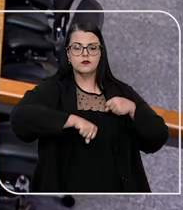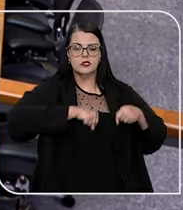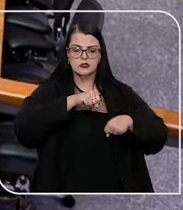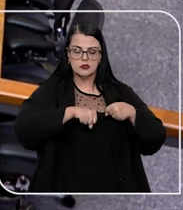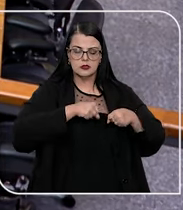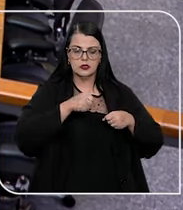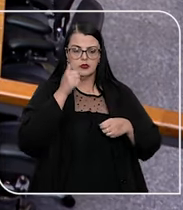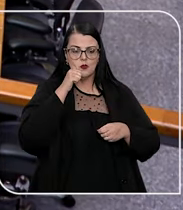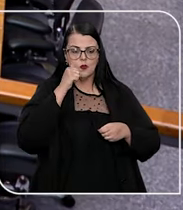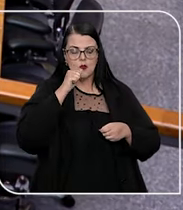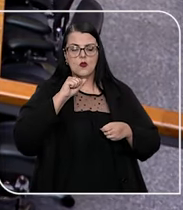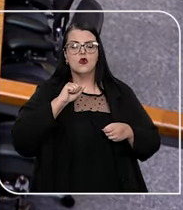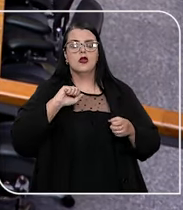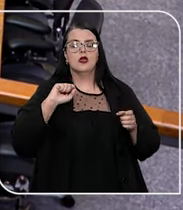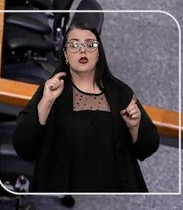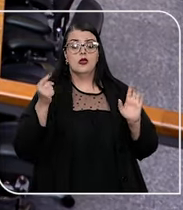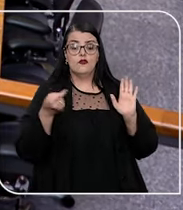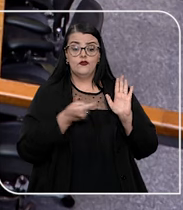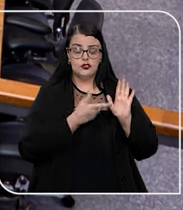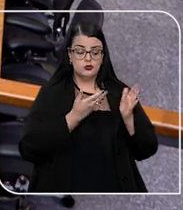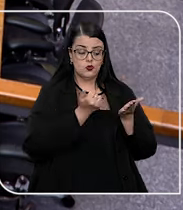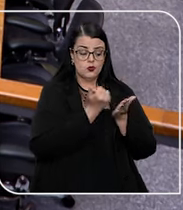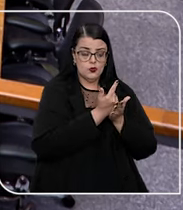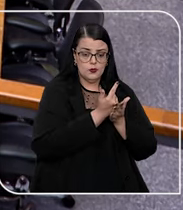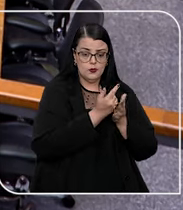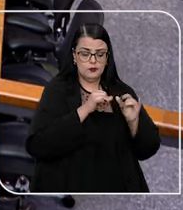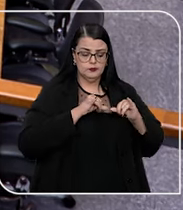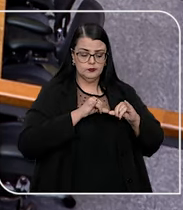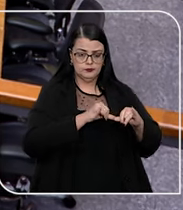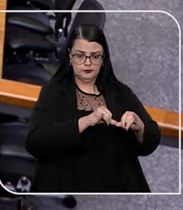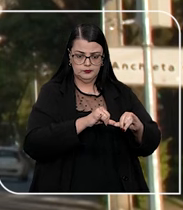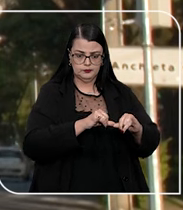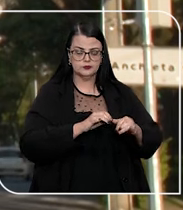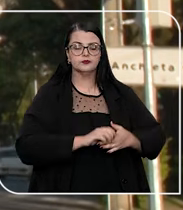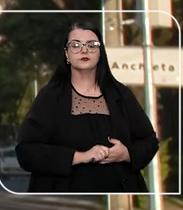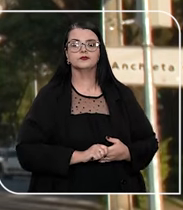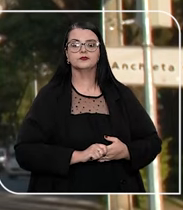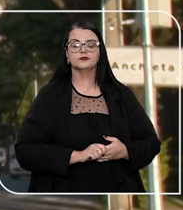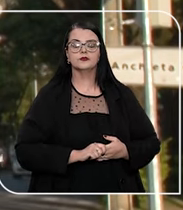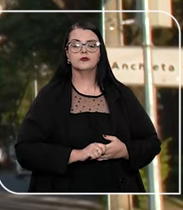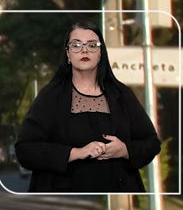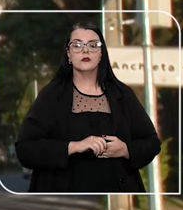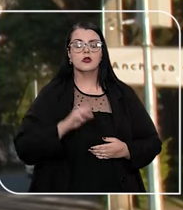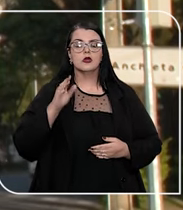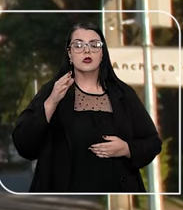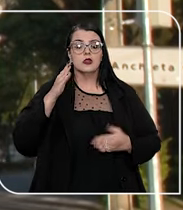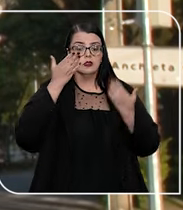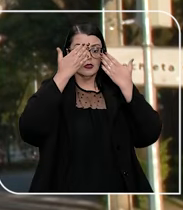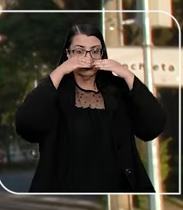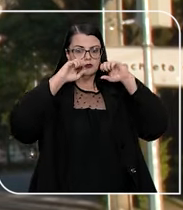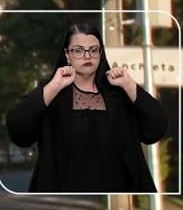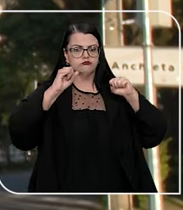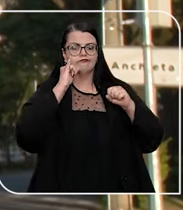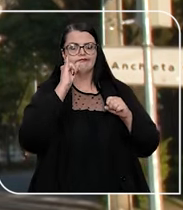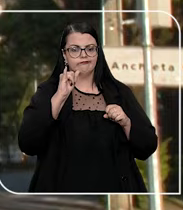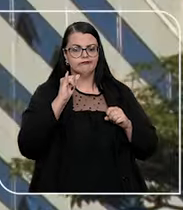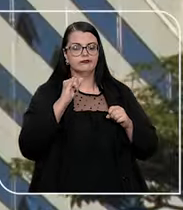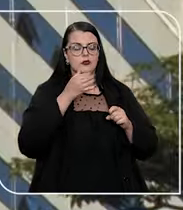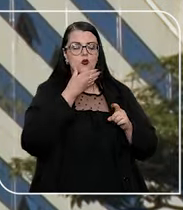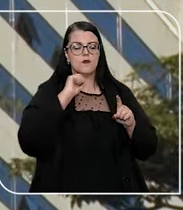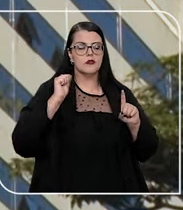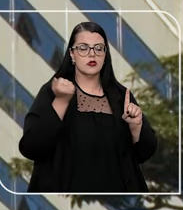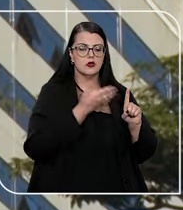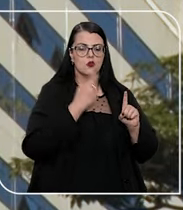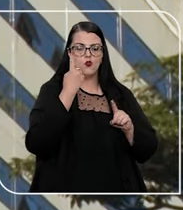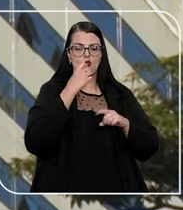uma bicicleta enquanto a vítima fazia compras em um supermercado o Tribunal de Justiça de Minas Gerais condenou o réu h